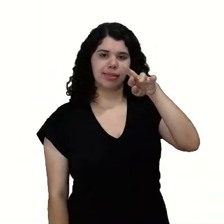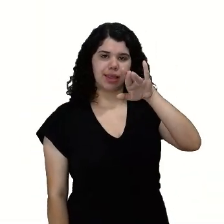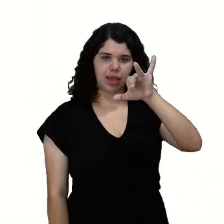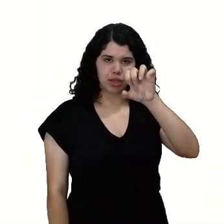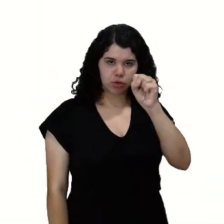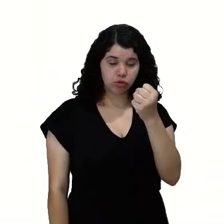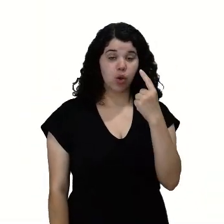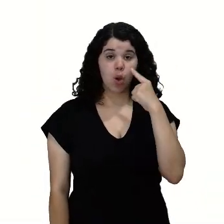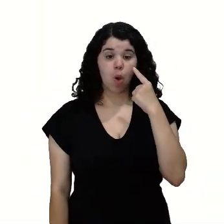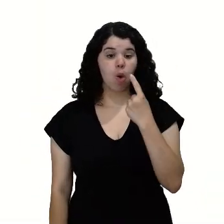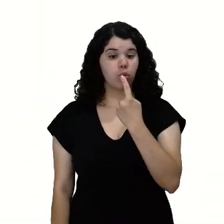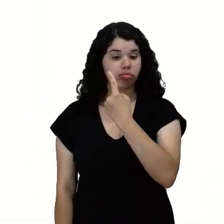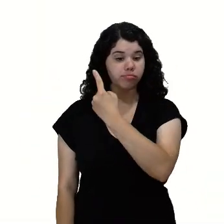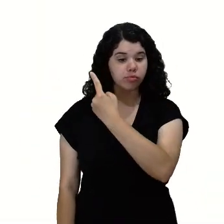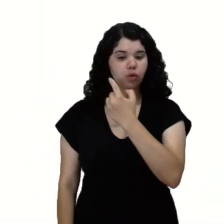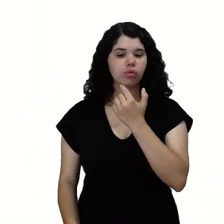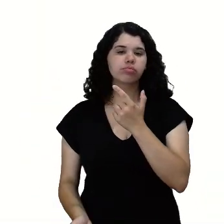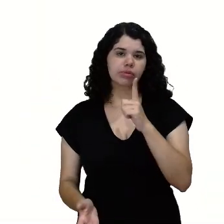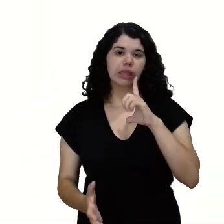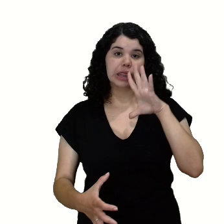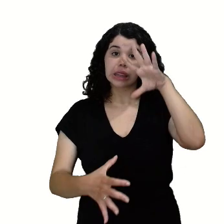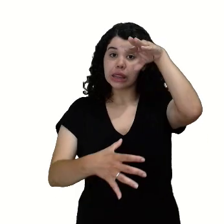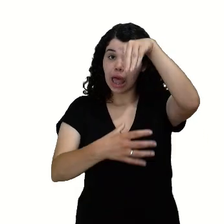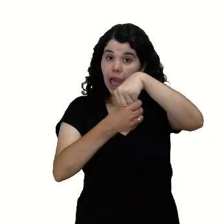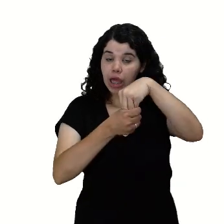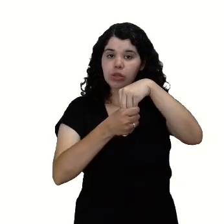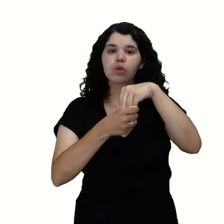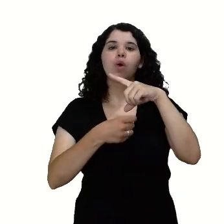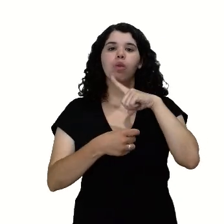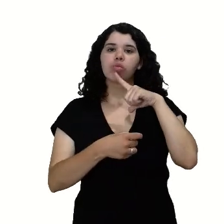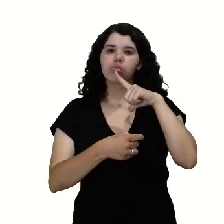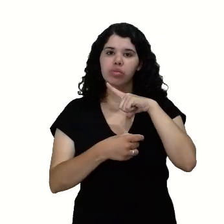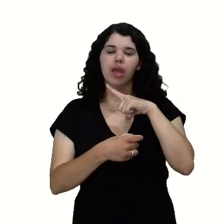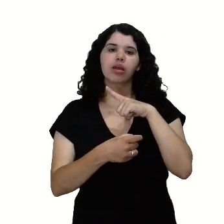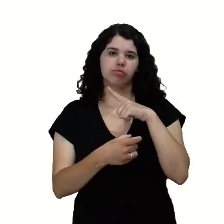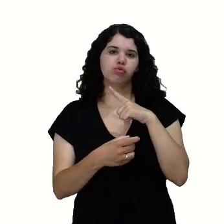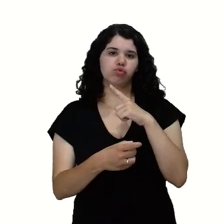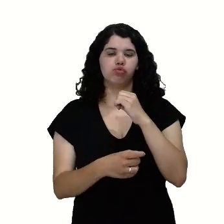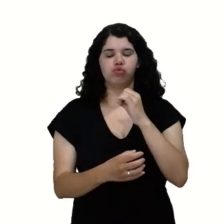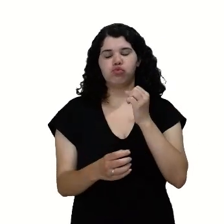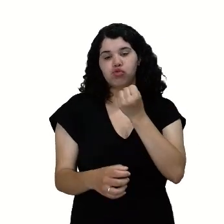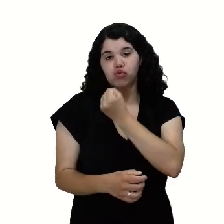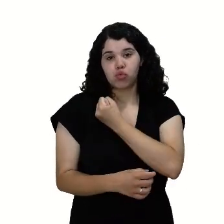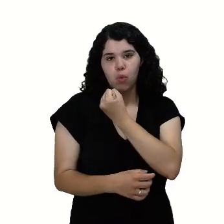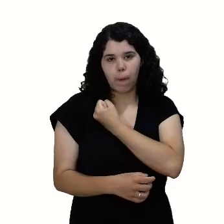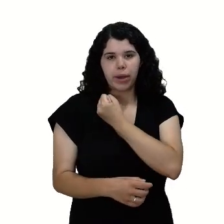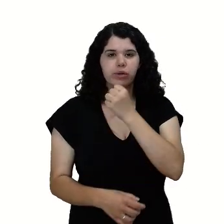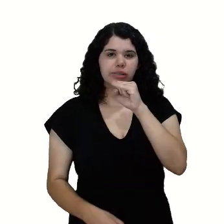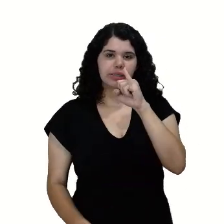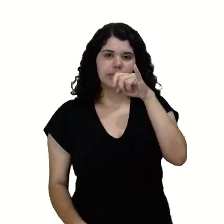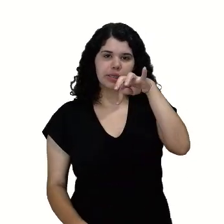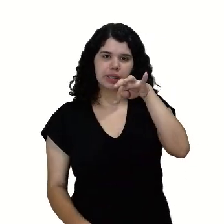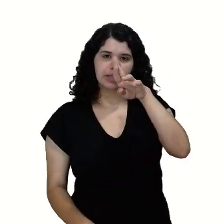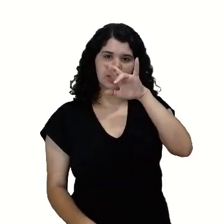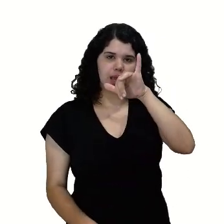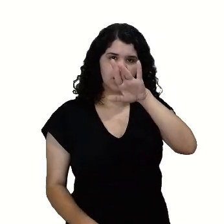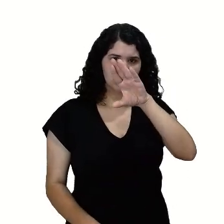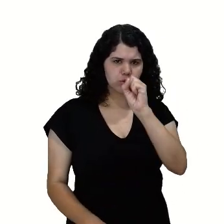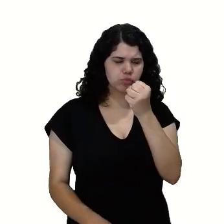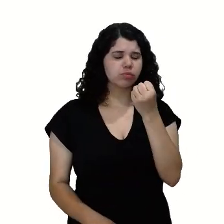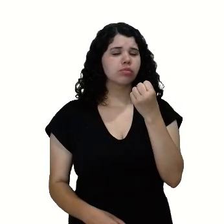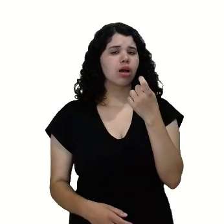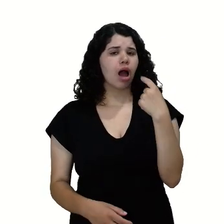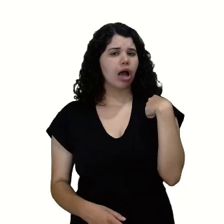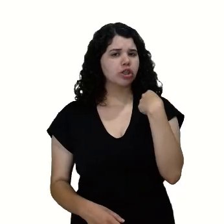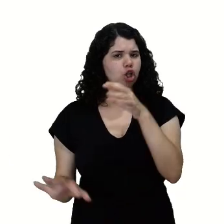essa representação, ela compõe aí, ela é composta dos números inteiros. Bora organizar primeiro, né? Porque como a gente está falando de